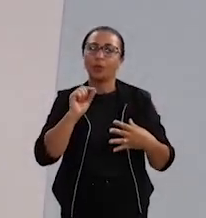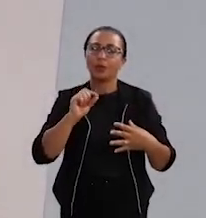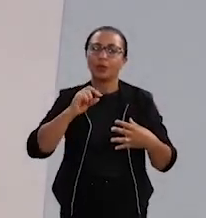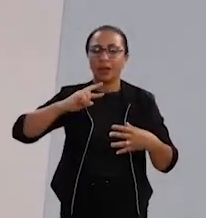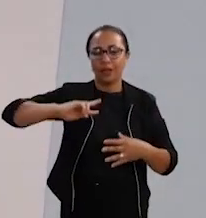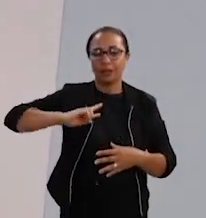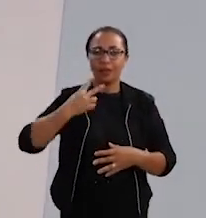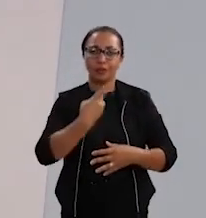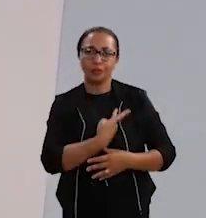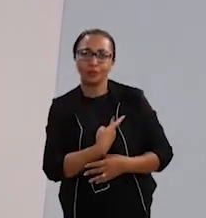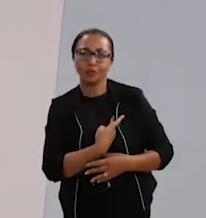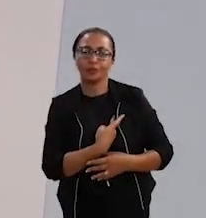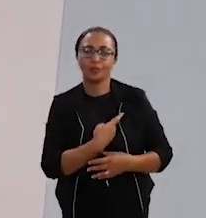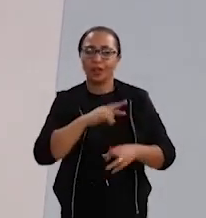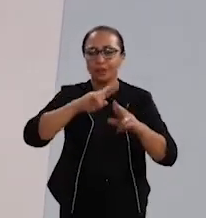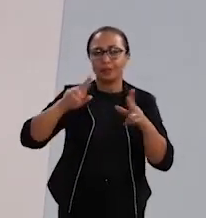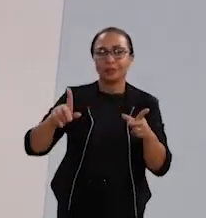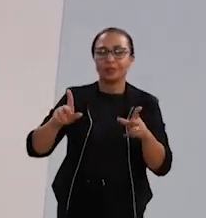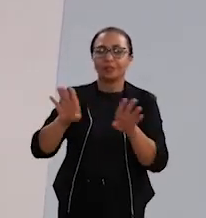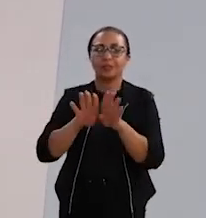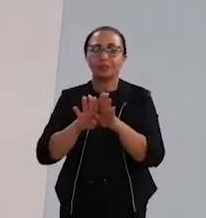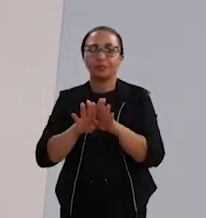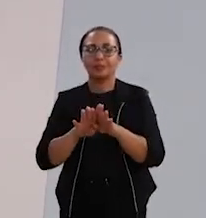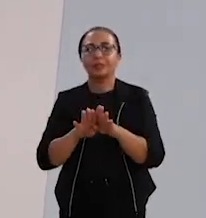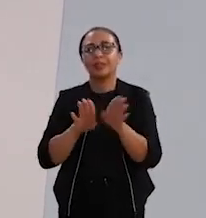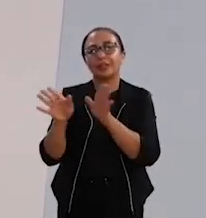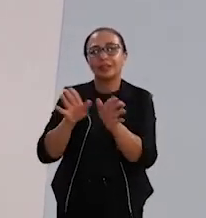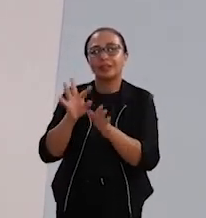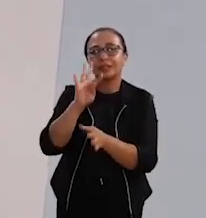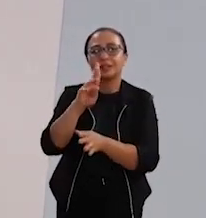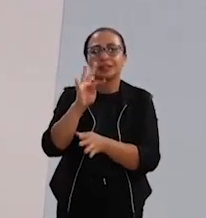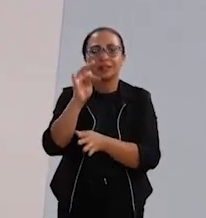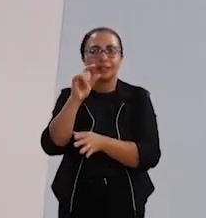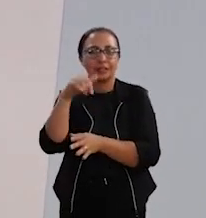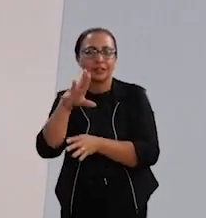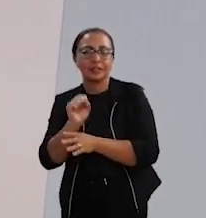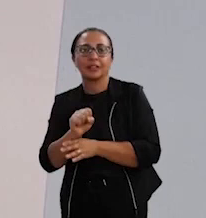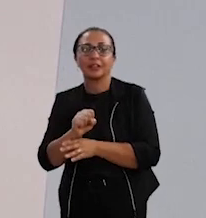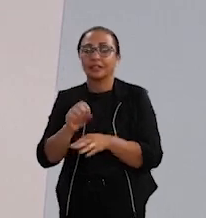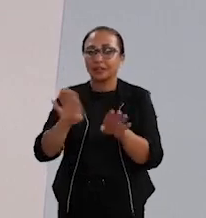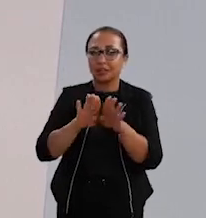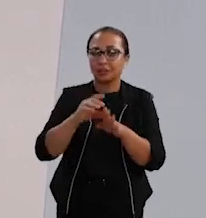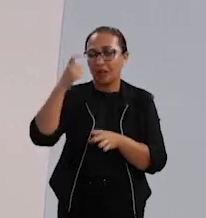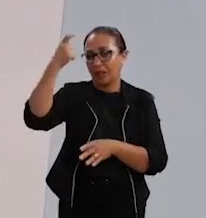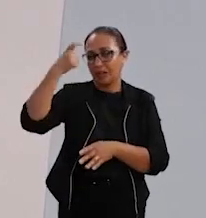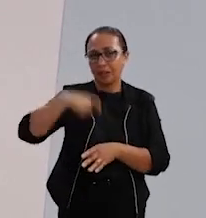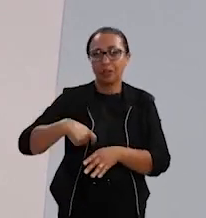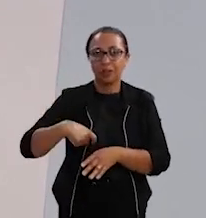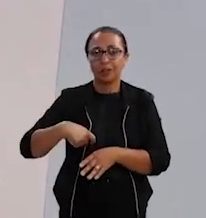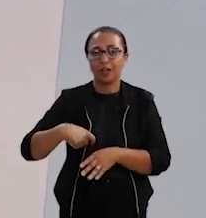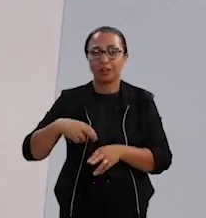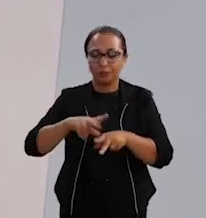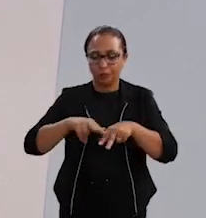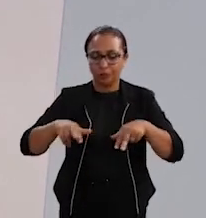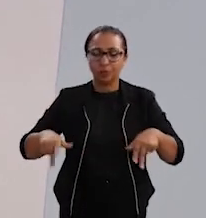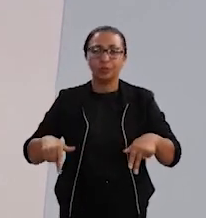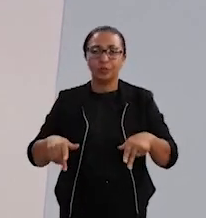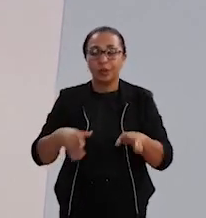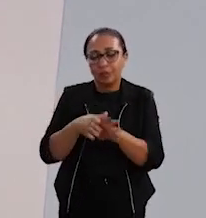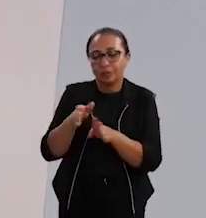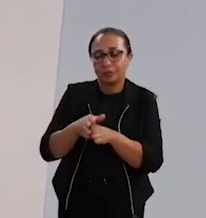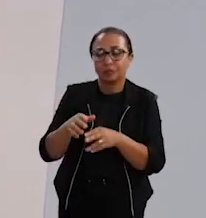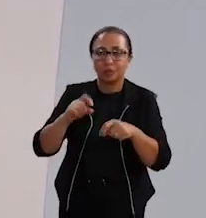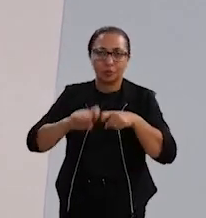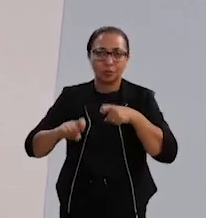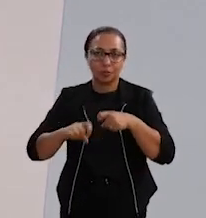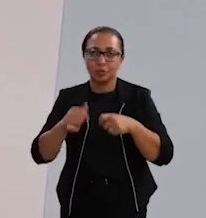é transgênero, a diferença entre transexual e a diferença entre identidade de gênero e orientação sexual, por exemplo.